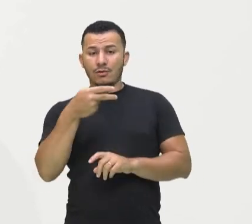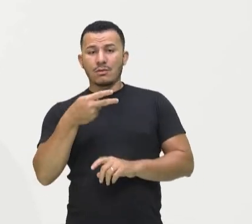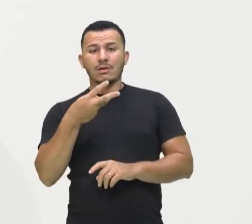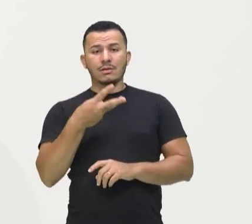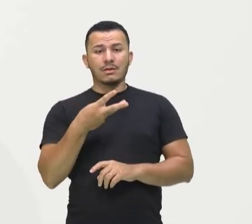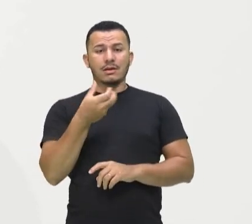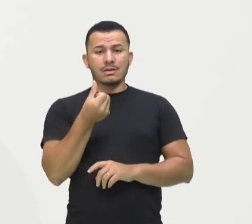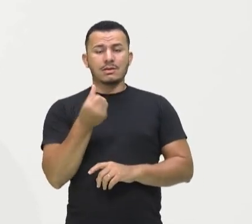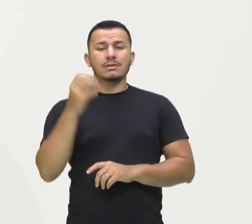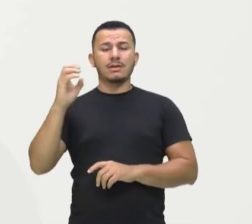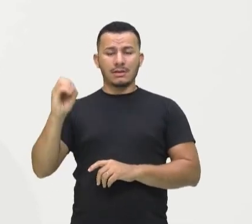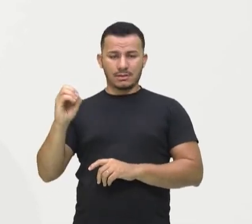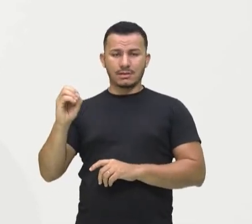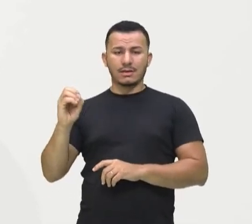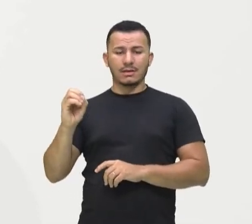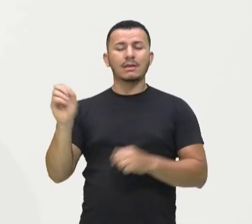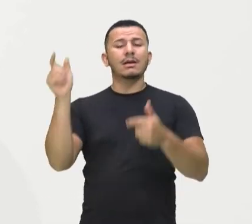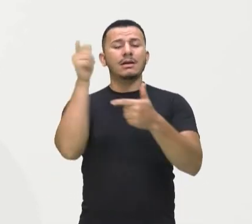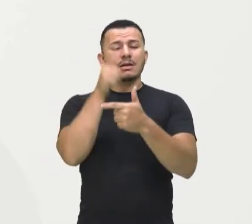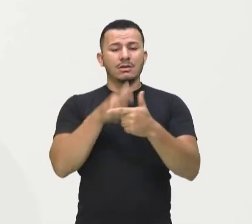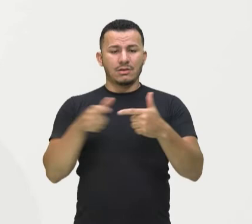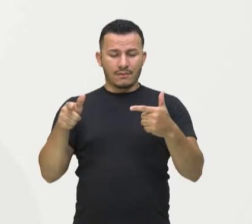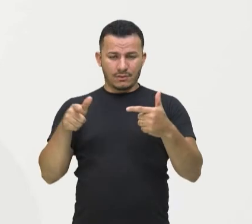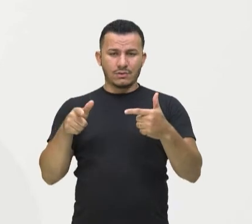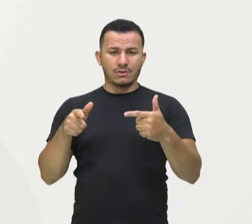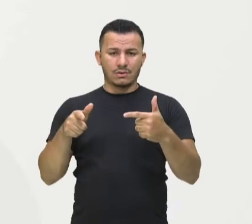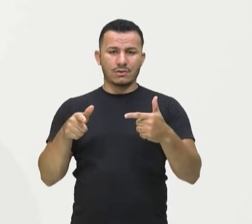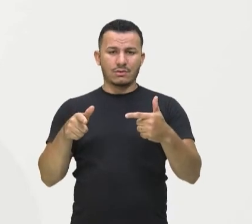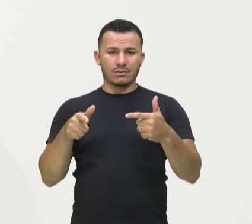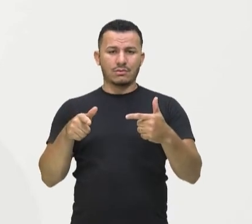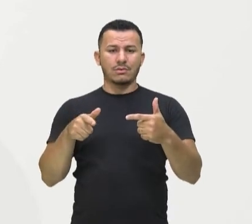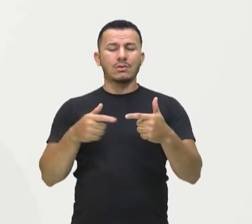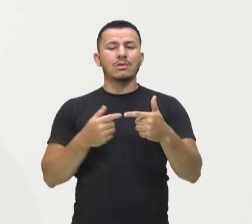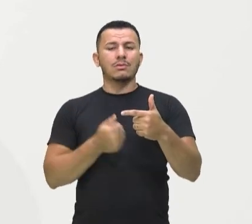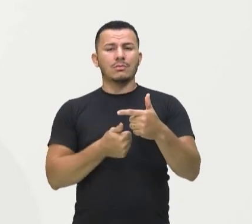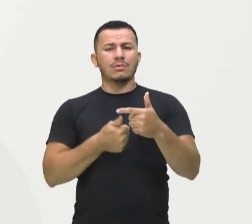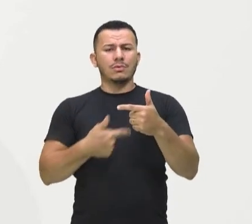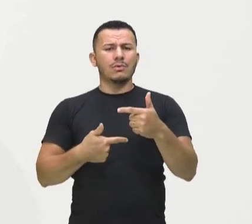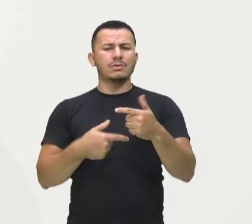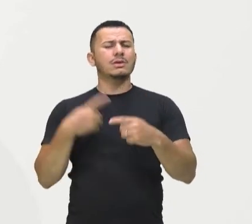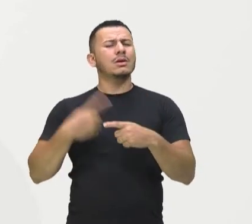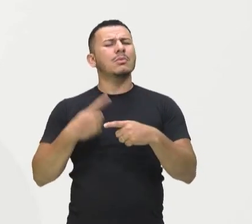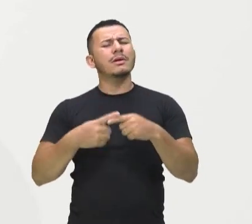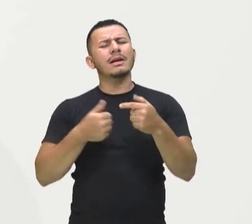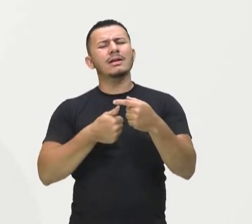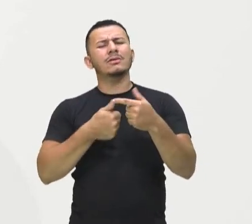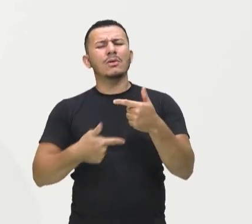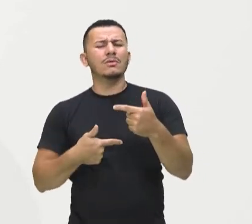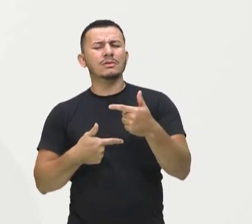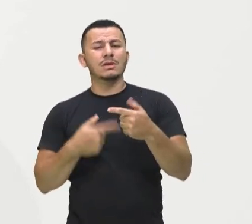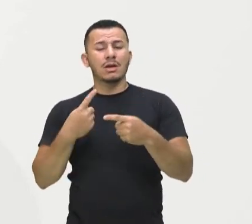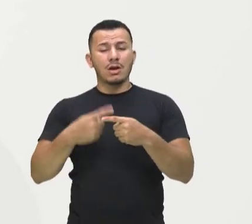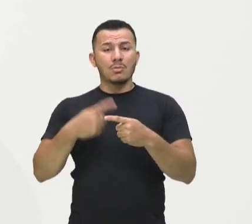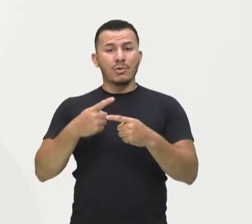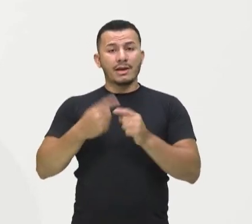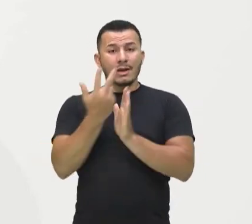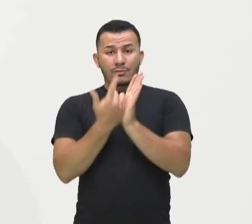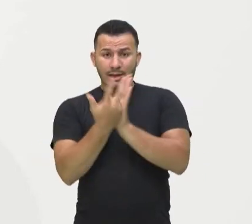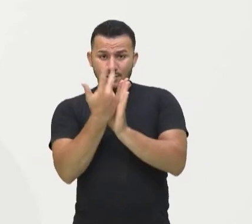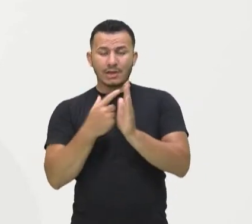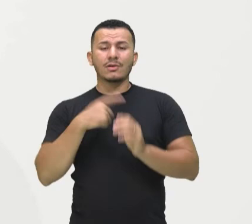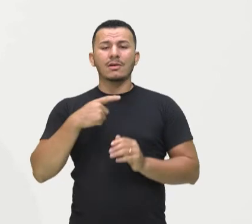360 graus dividido por 12. Por que por 12? Porque um dodecágono